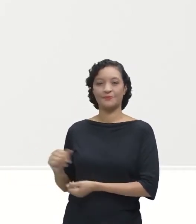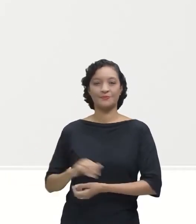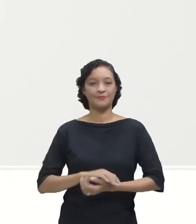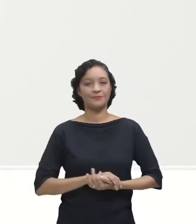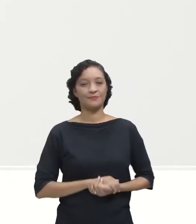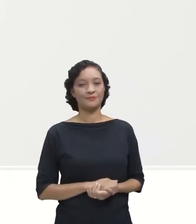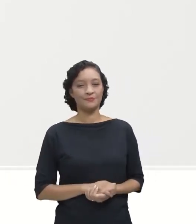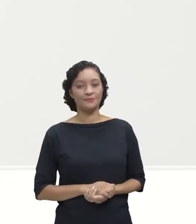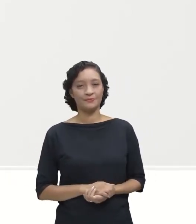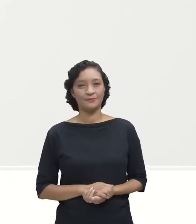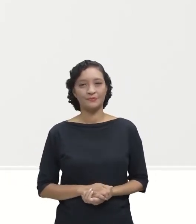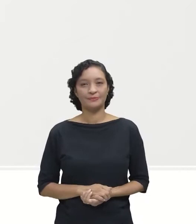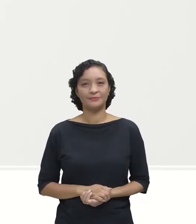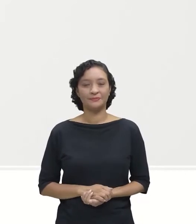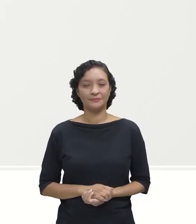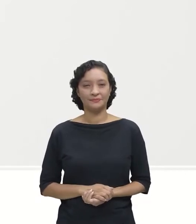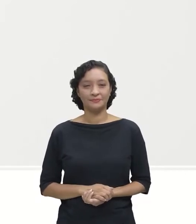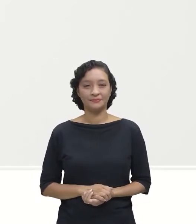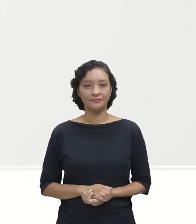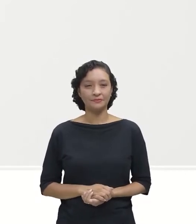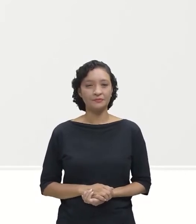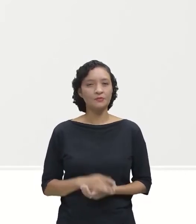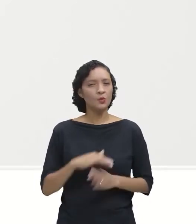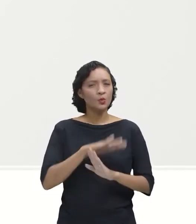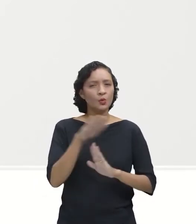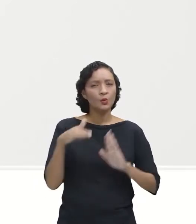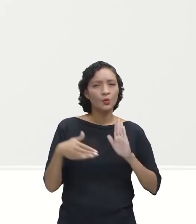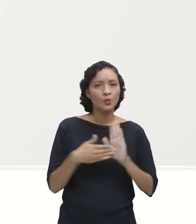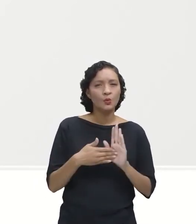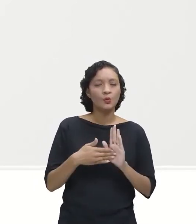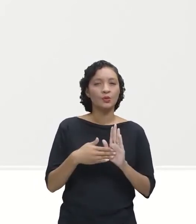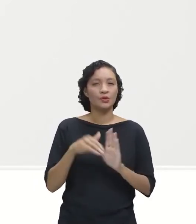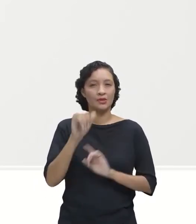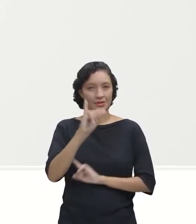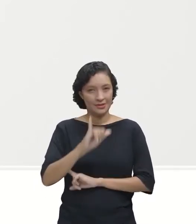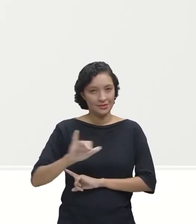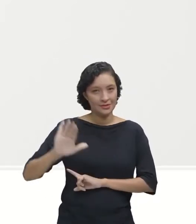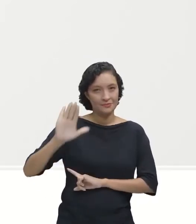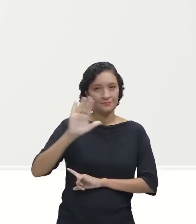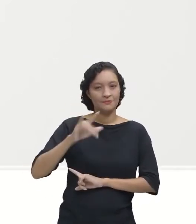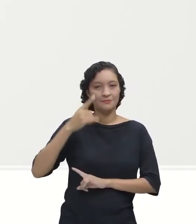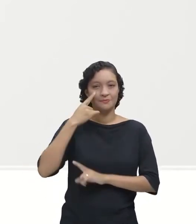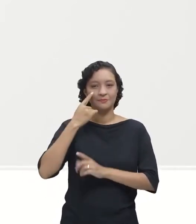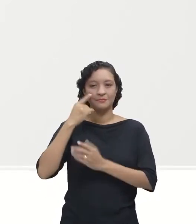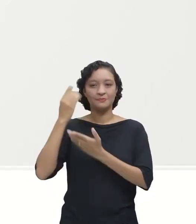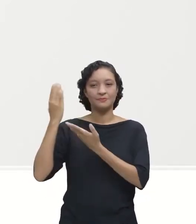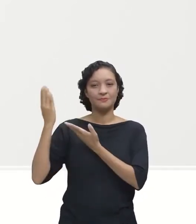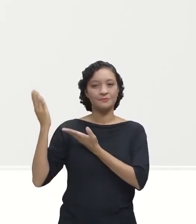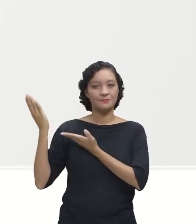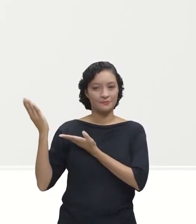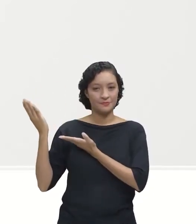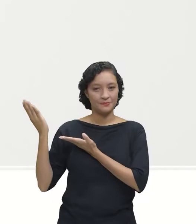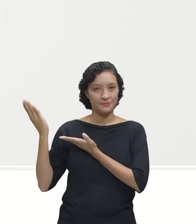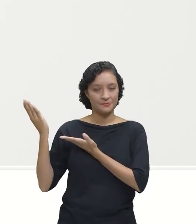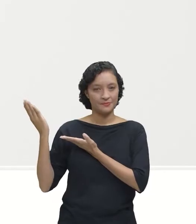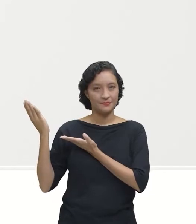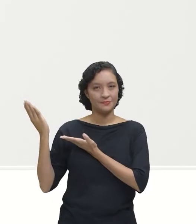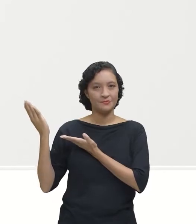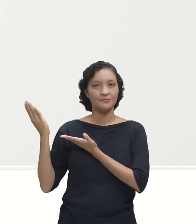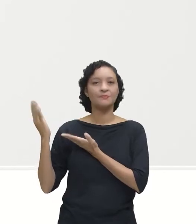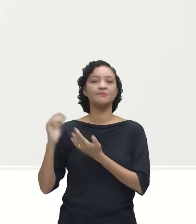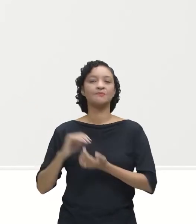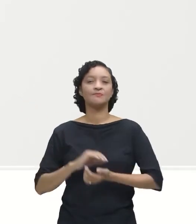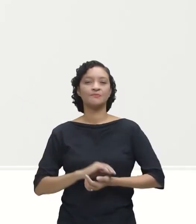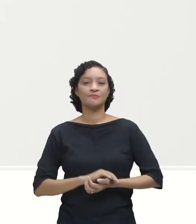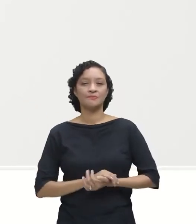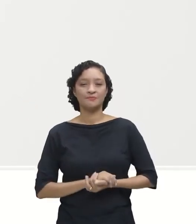Cilindro. A latinha, o rolo de papel, a vela, o copo